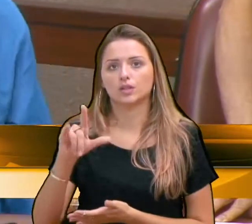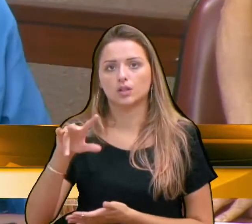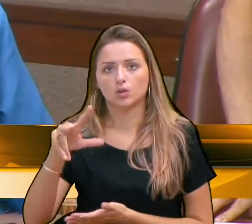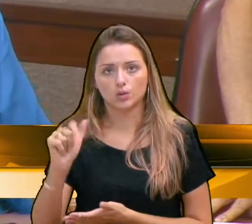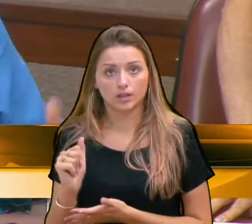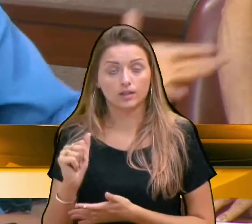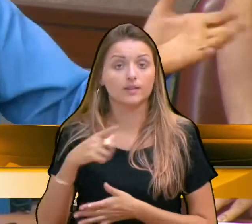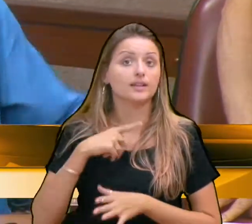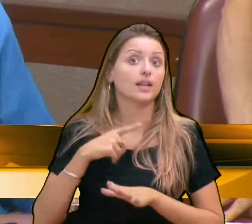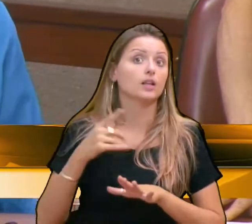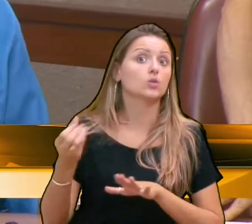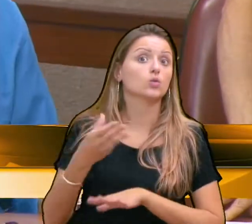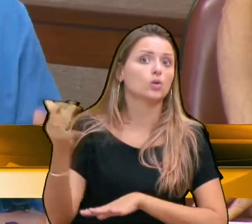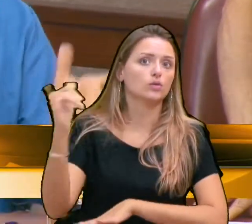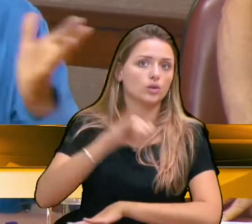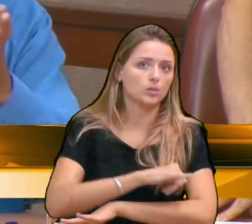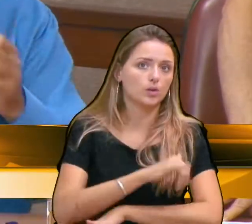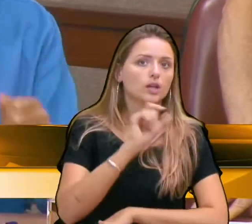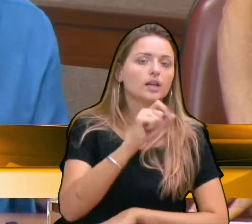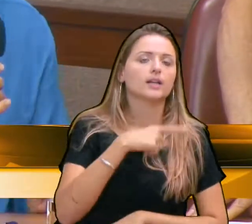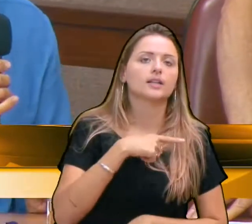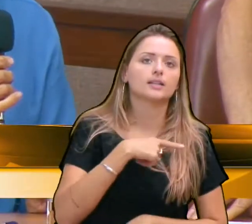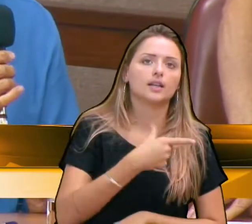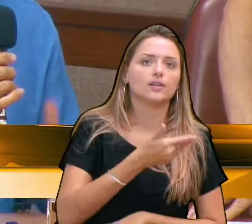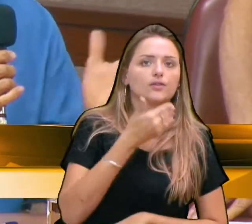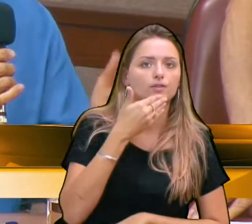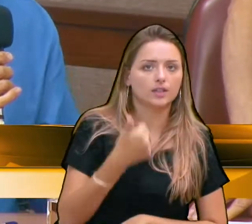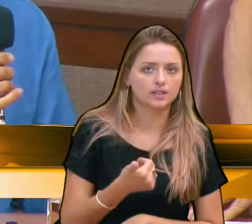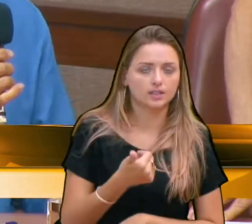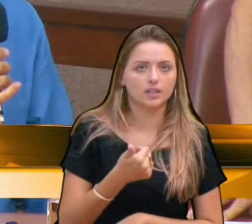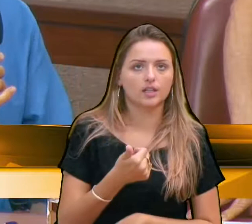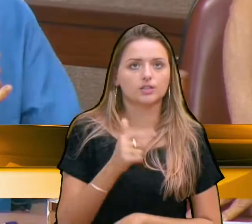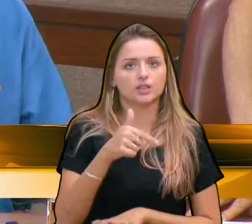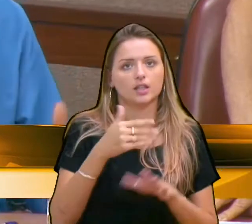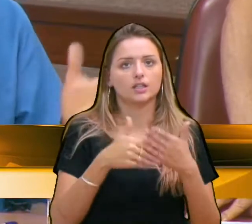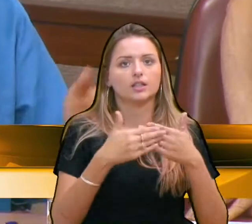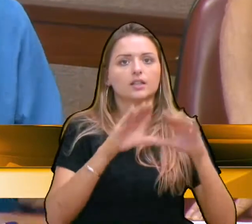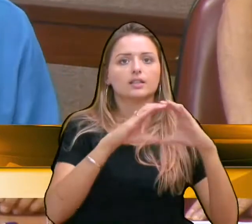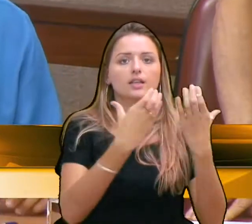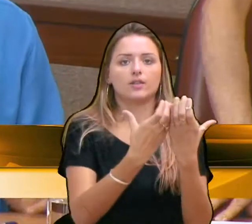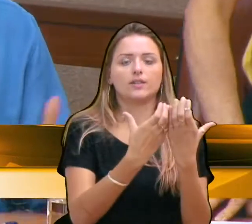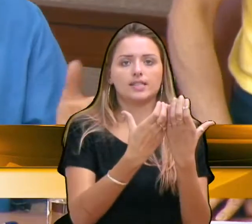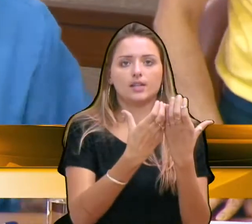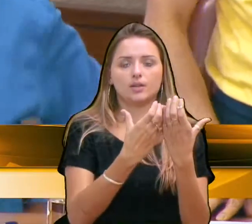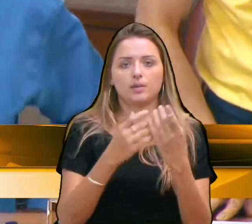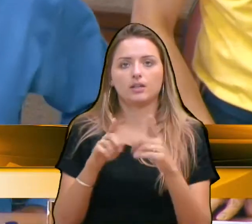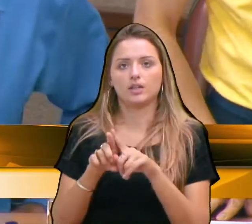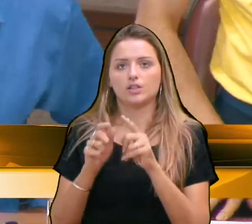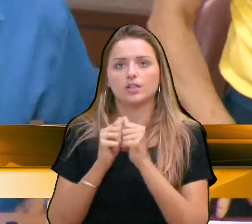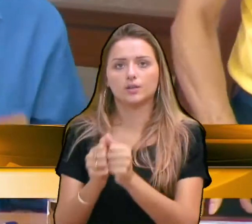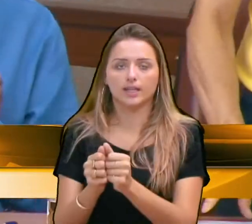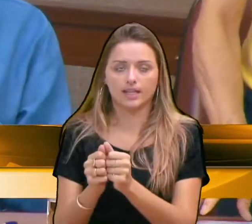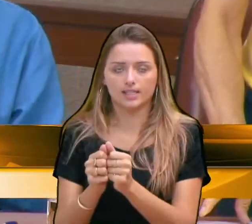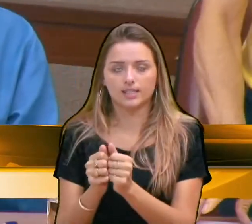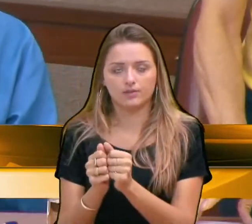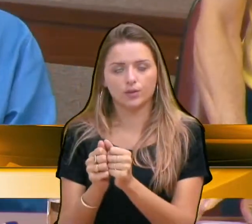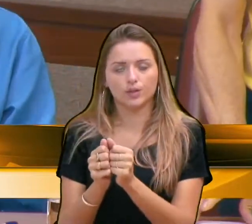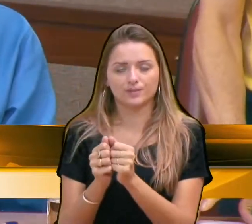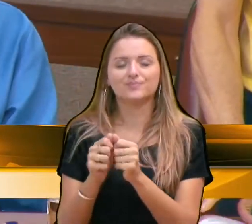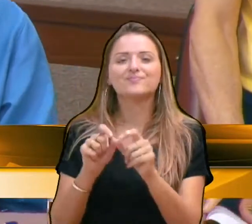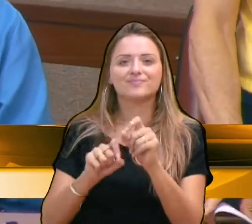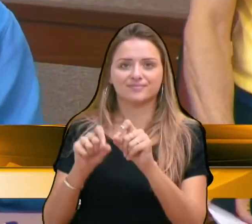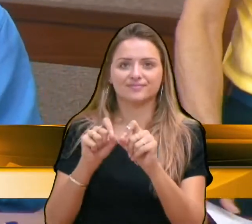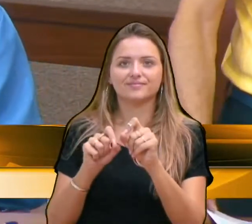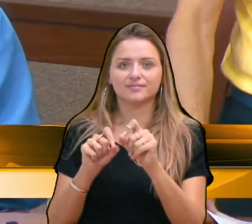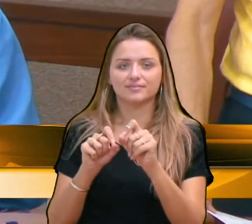com certeza, quem ganha, que nem eu falei anteriormente, quem ganha é a comunidade. Então, a gente está atento assim e cobrando